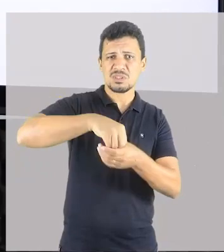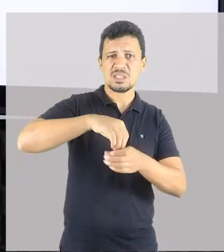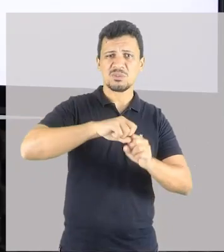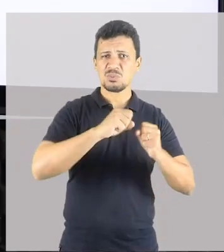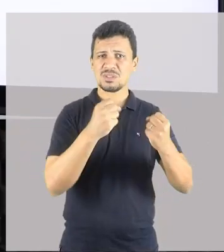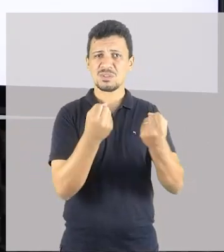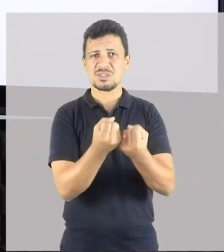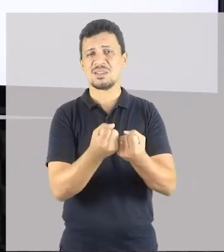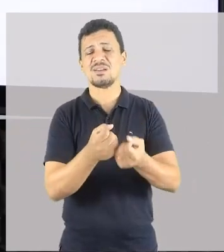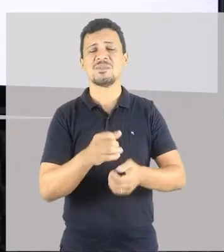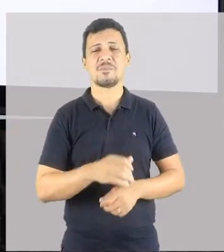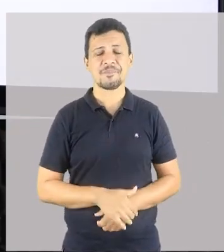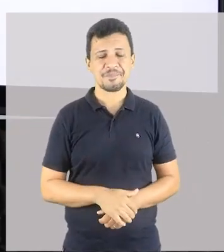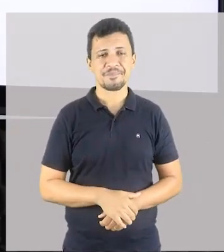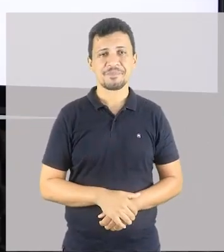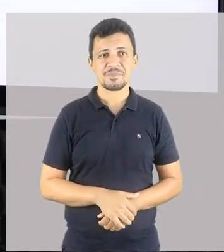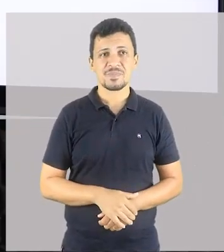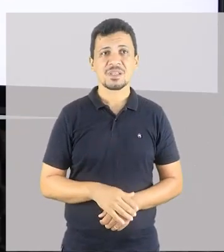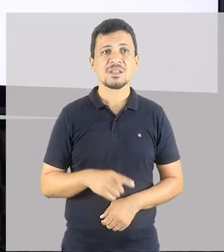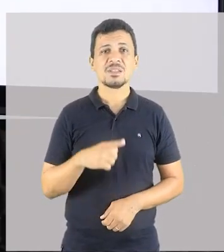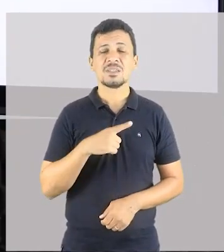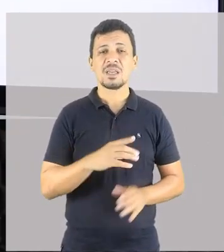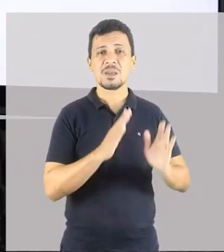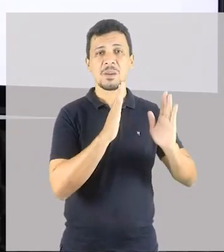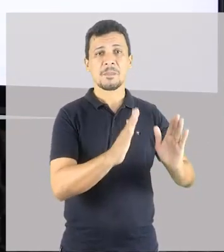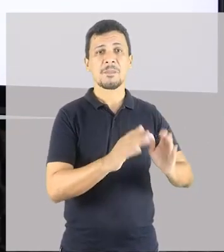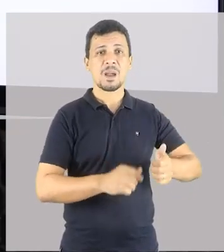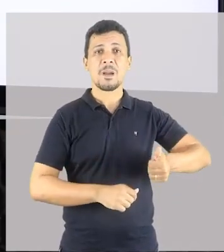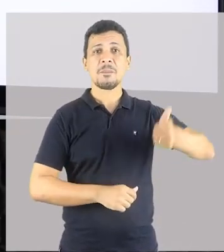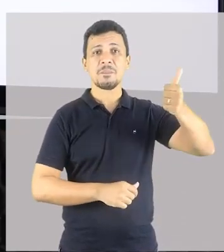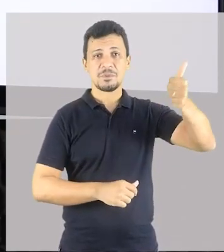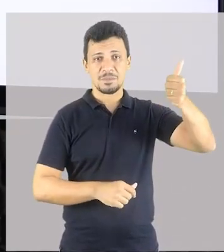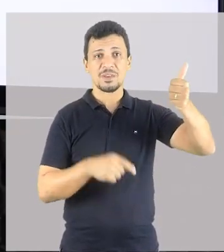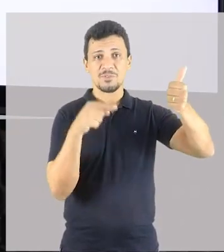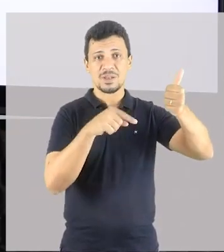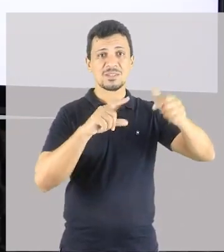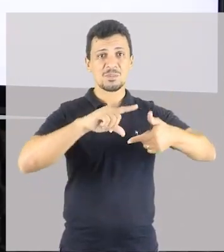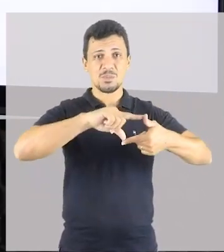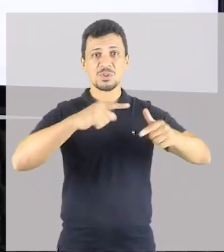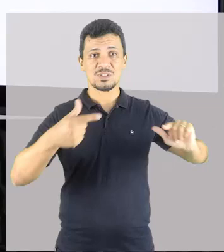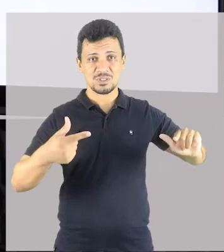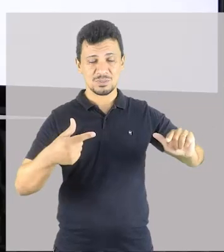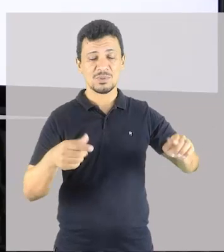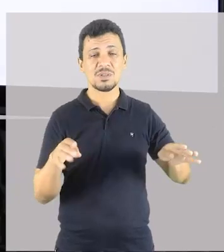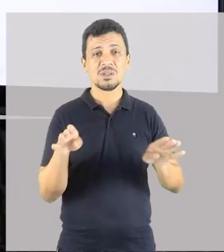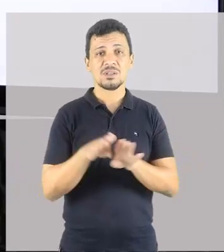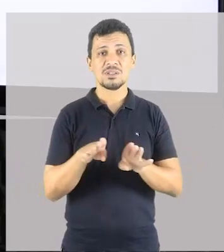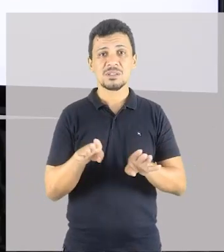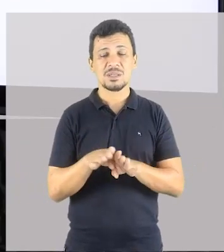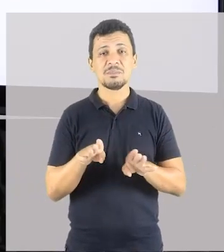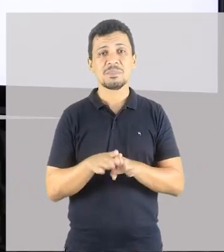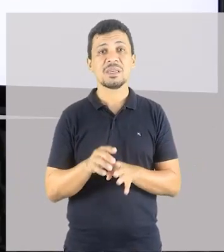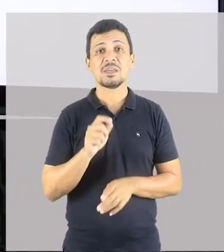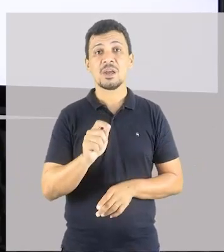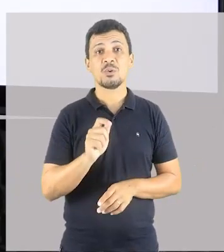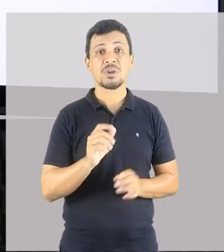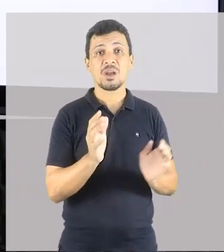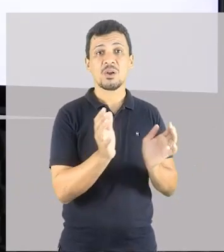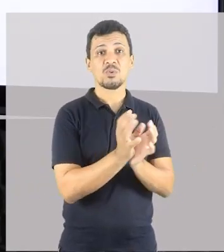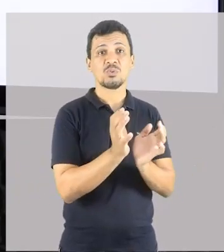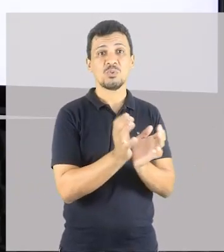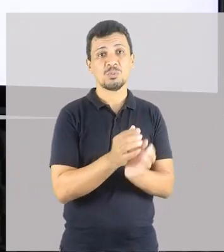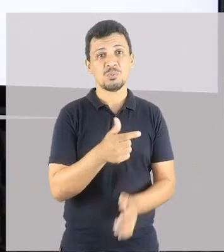né? Então, nós temos aqui chamado de primeira fase do modernismo, certo? Também denominado como geração